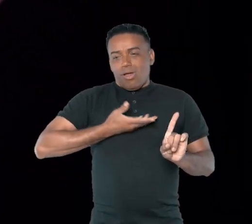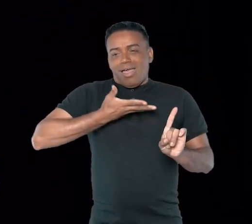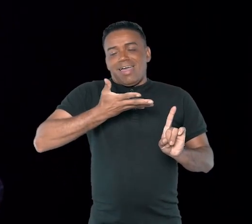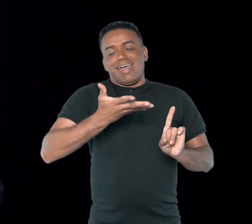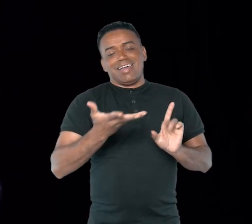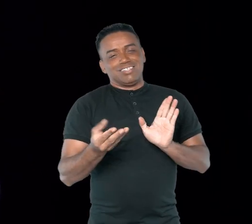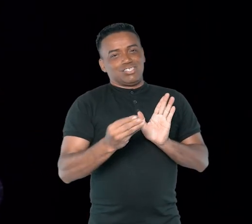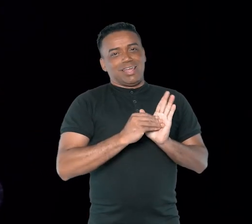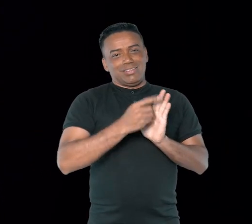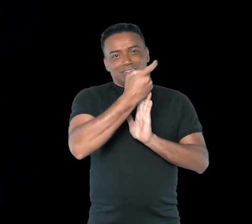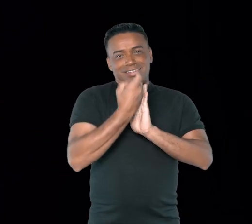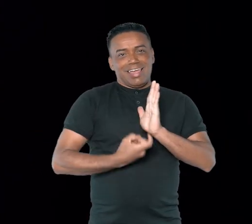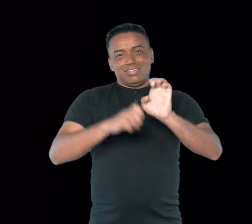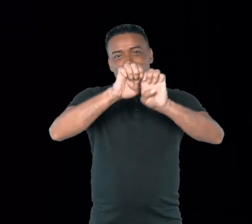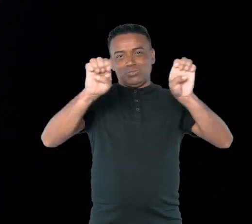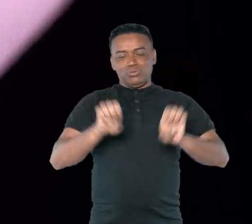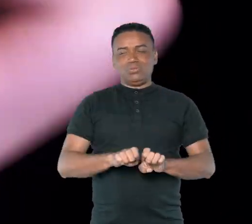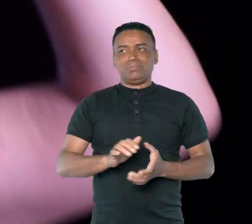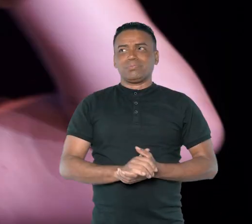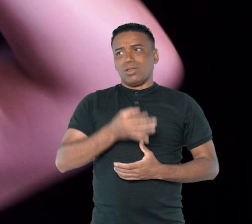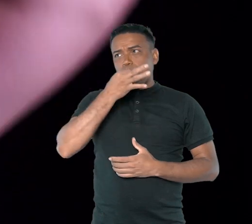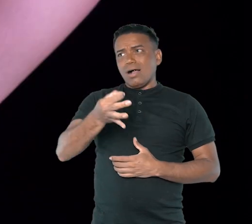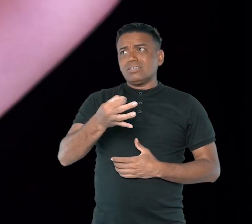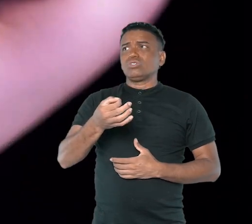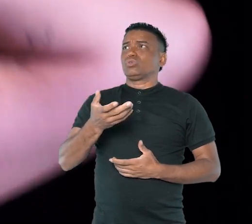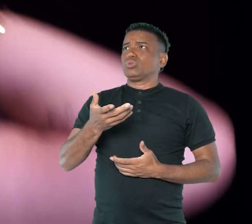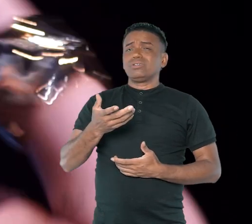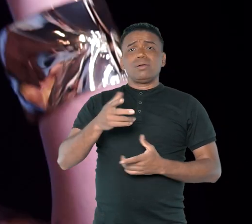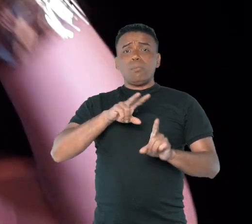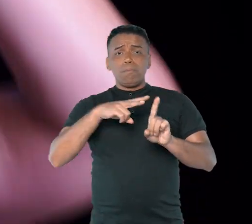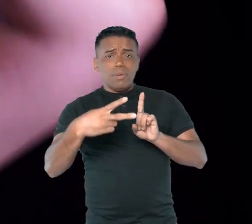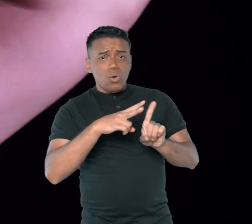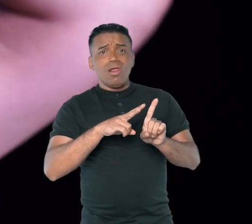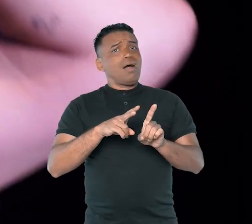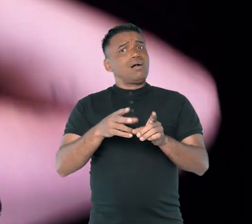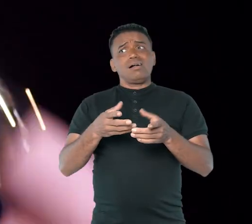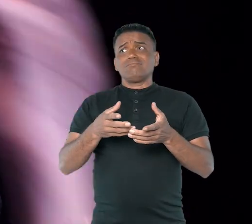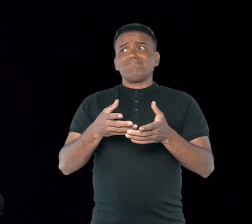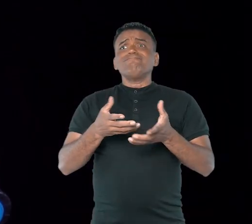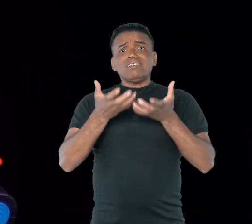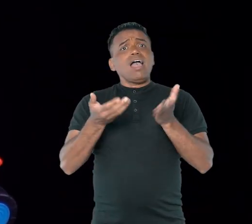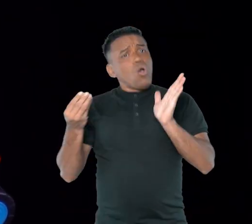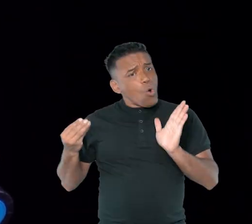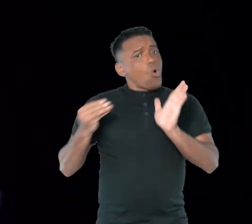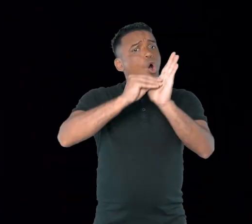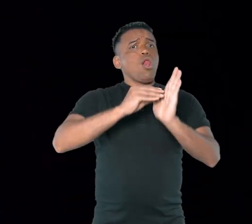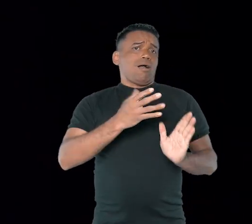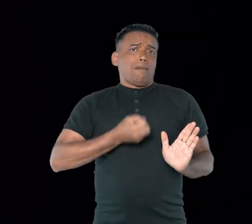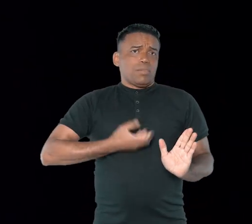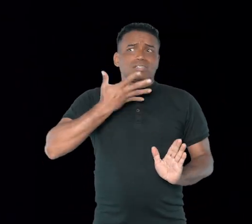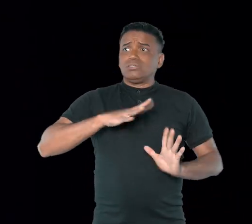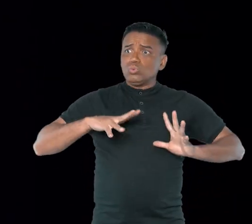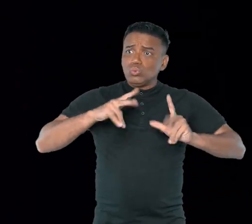olhar... eu acho que eu tenho um olhar que busca a poesia, né? A poesia ela me atravessa em tudo assim, que eu vivo. Então, eu acho